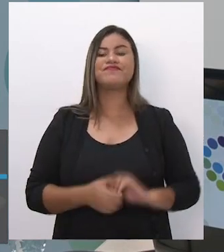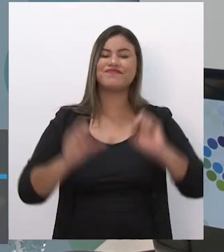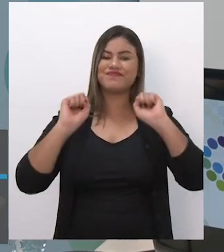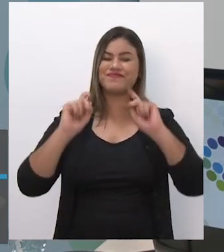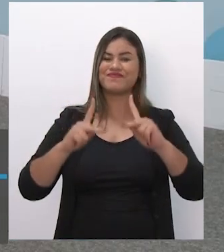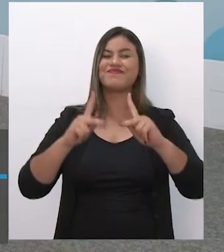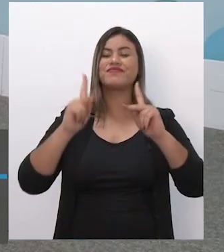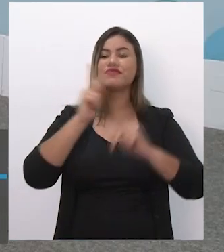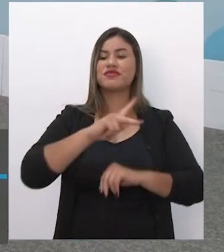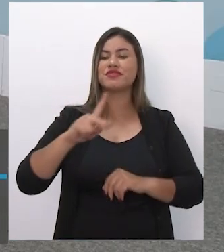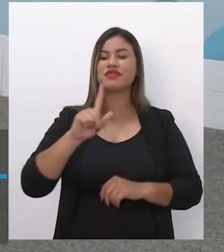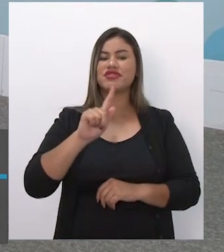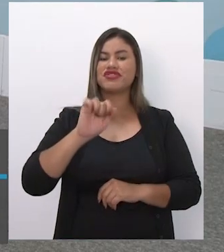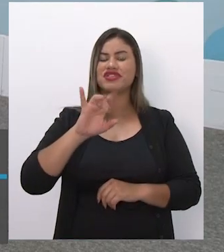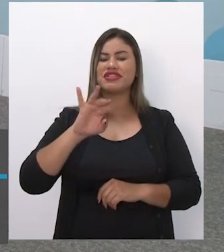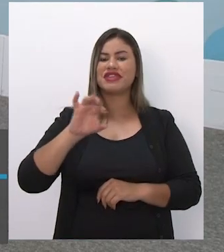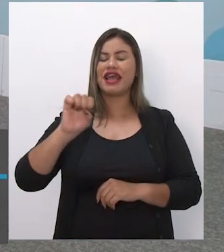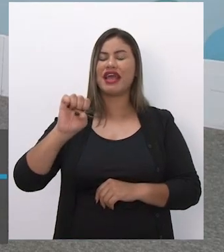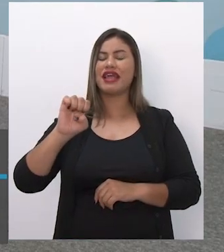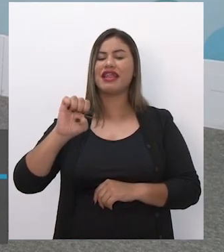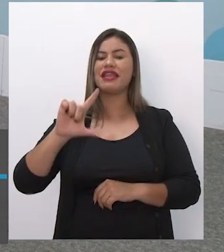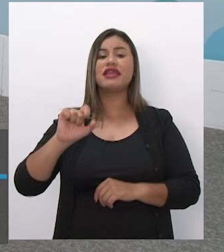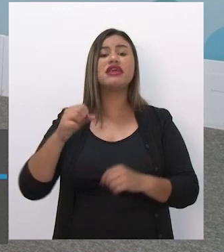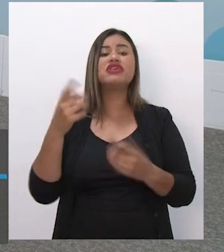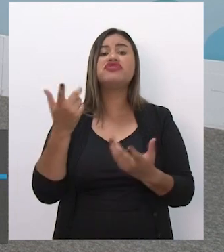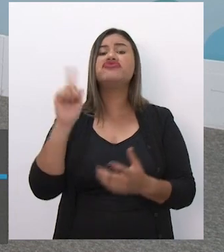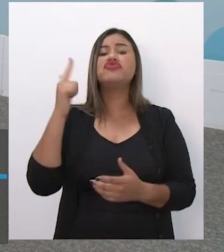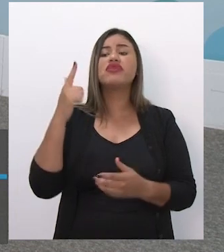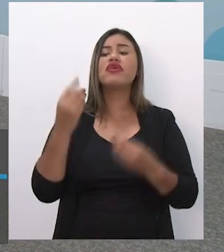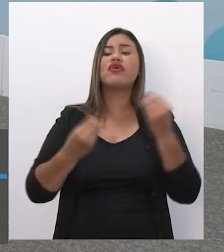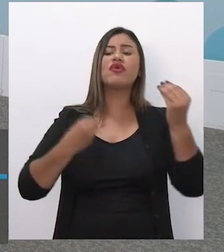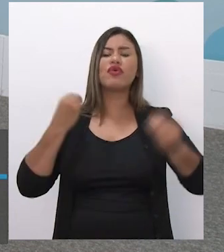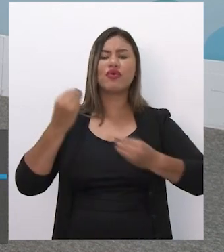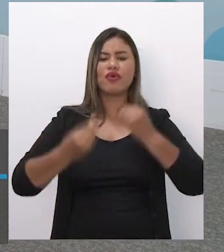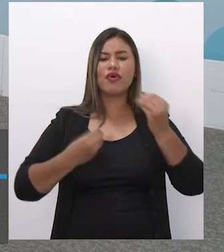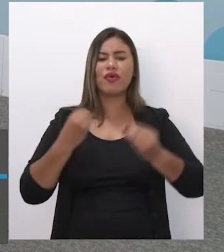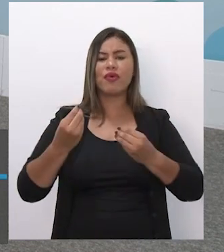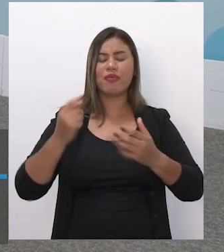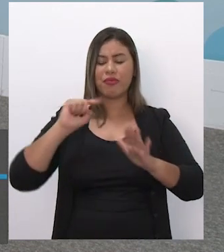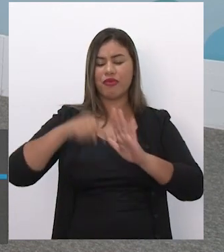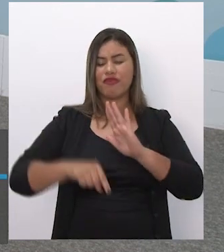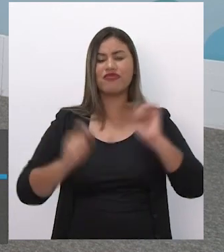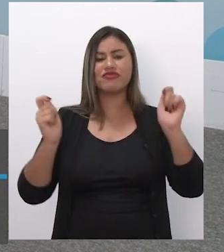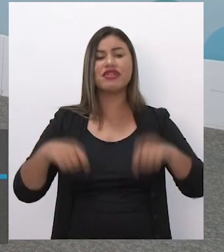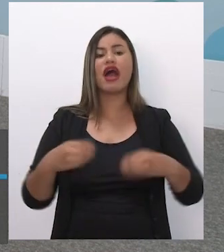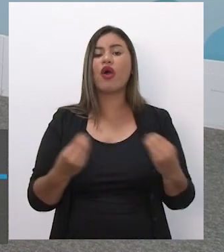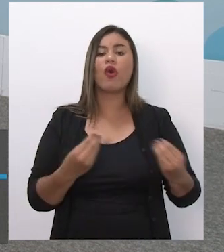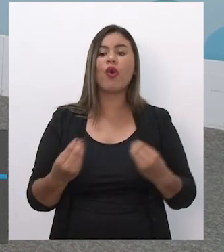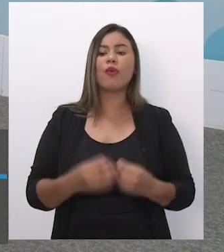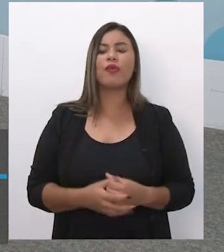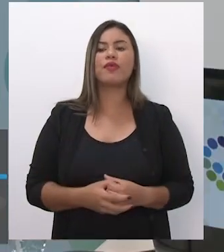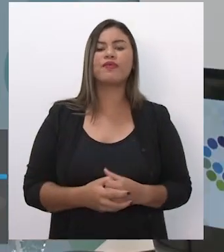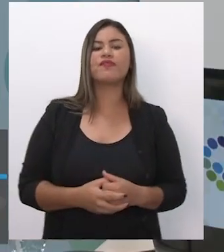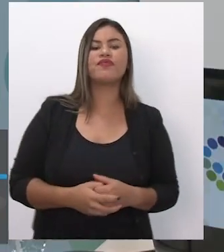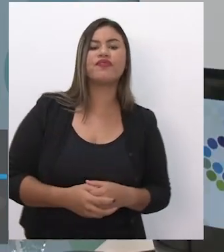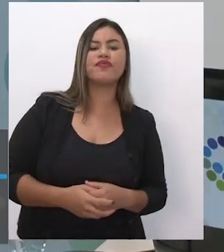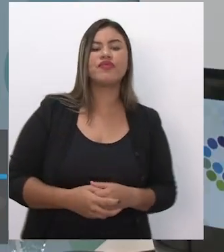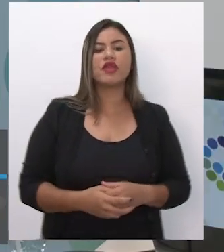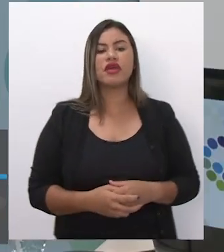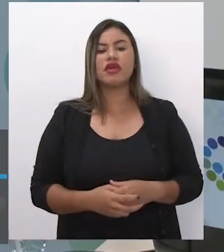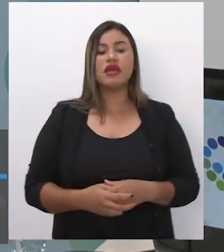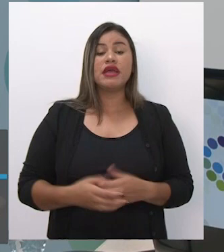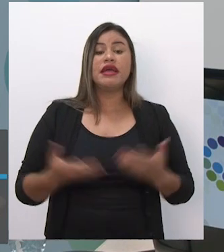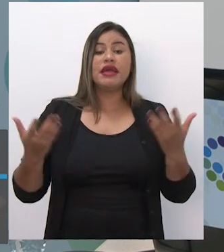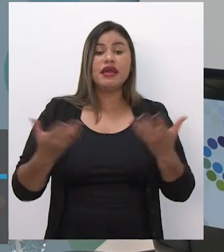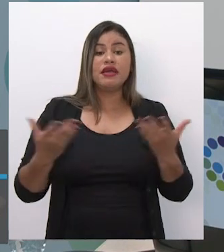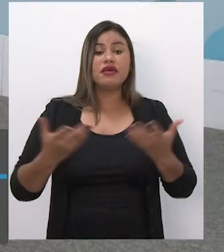Gisele, e em geografia, o que nós temos aí para a gente aqui aprofundar um pouquinho mais? Então, agora a gente vai ver os textos de